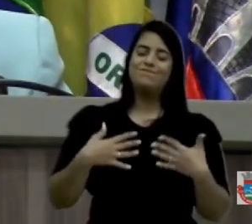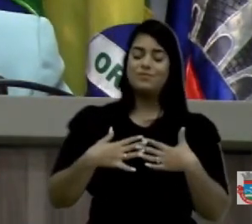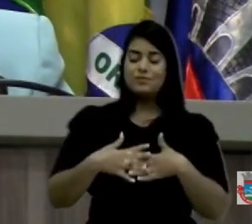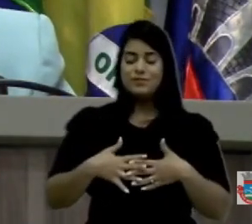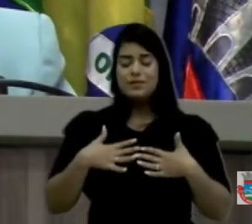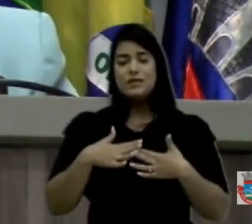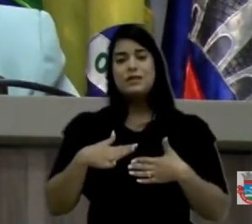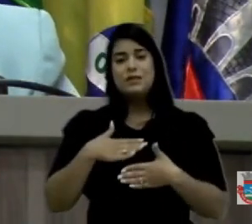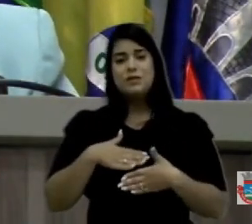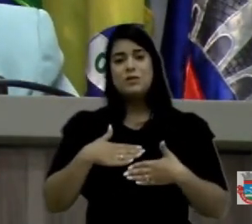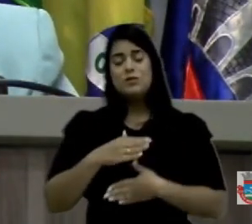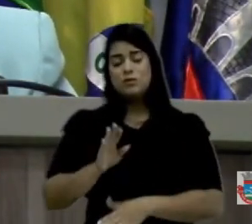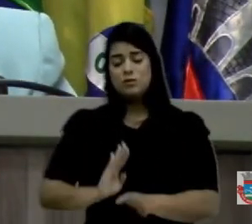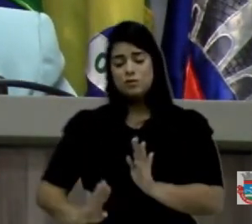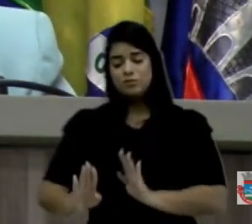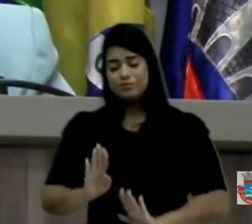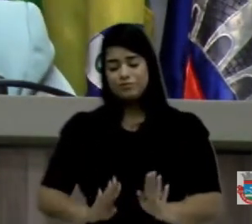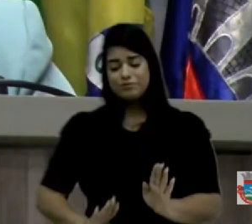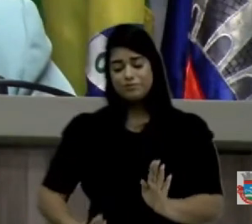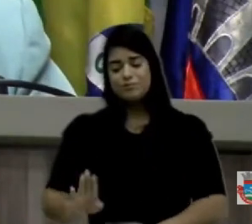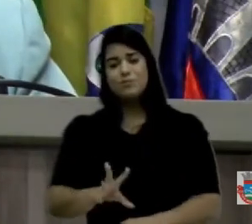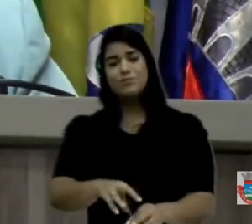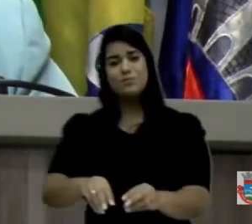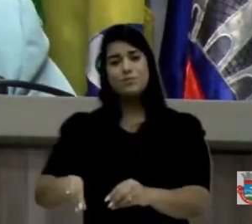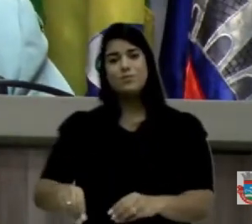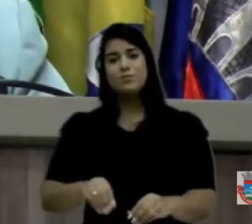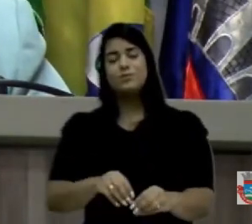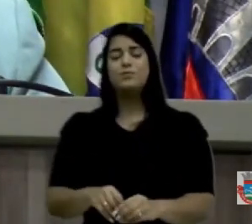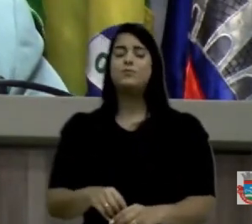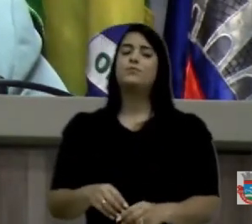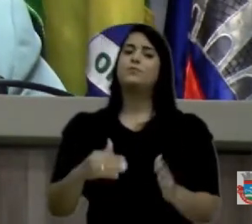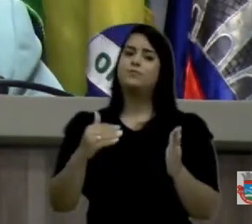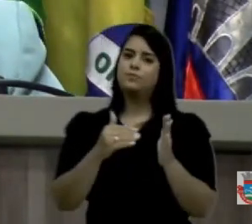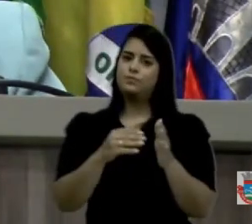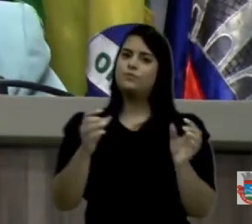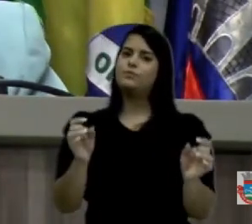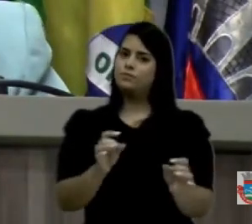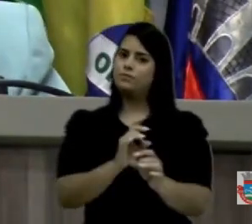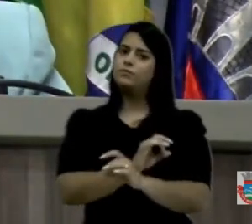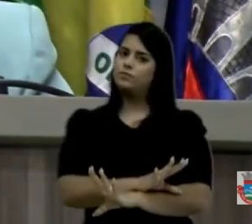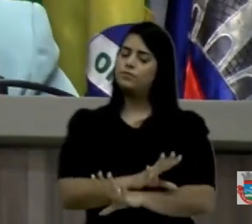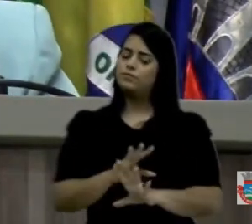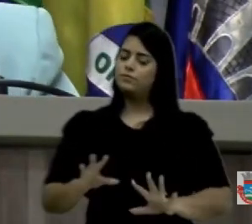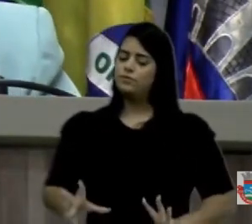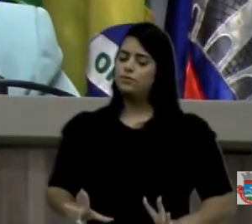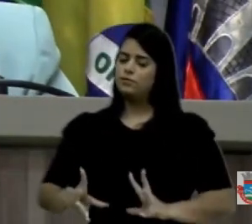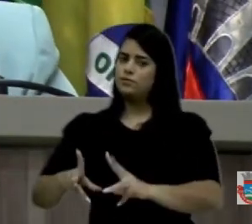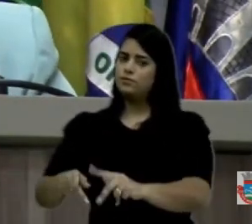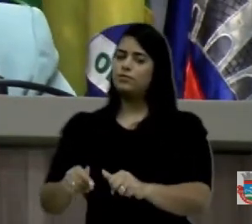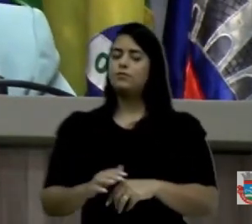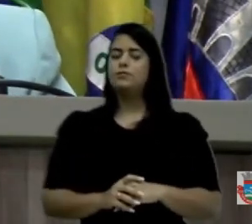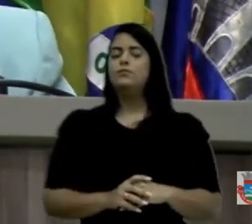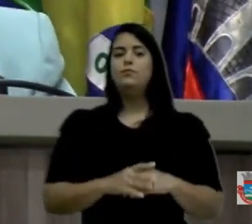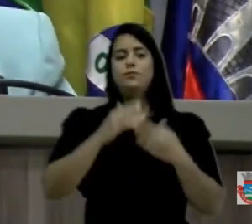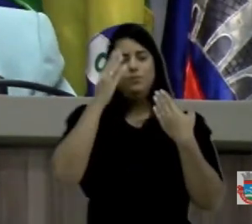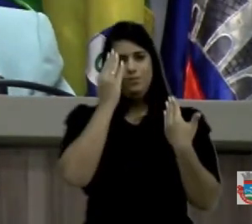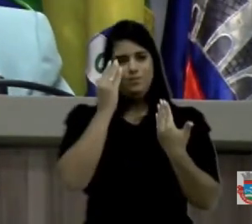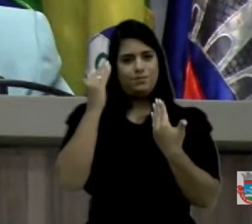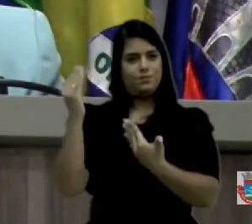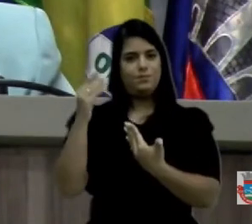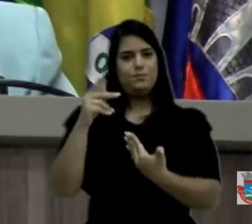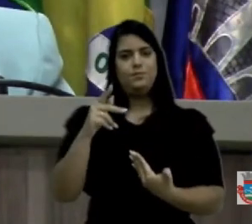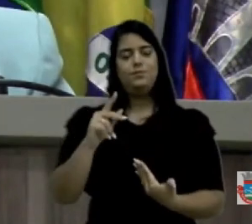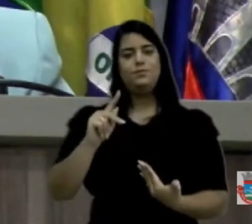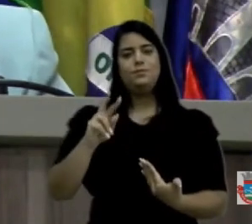orações terra que vem sendo feito e vai continuar até terminar as arações de terra agradecer também ao tratorista